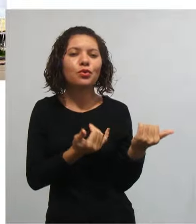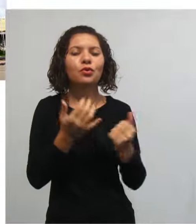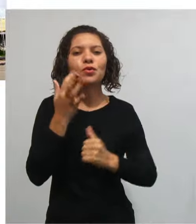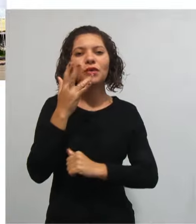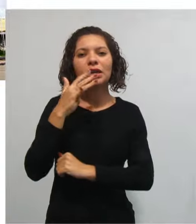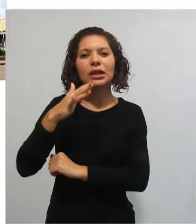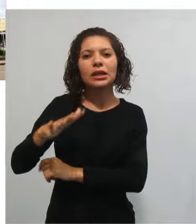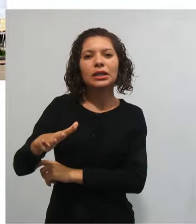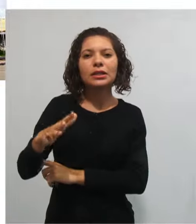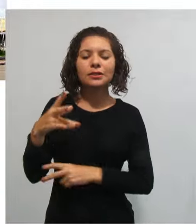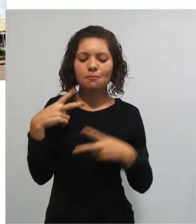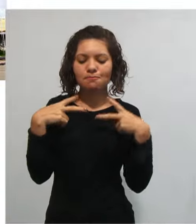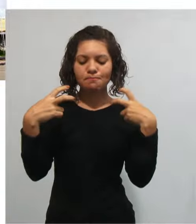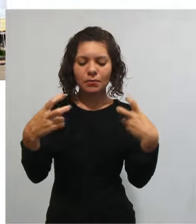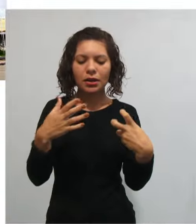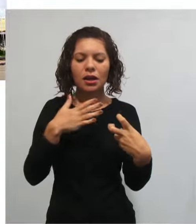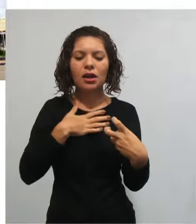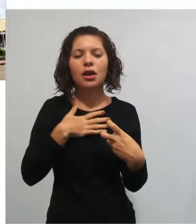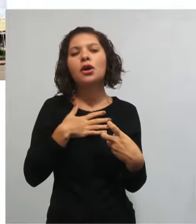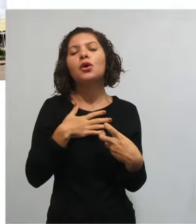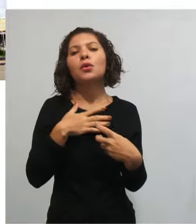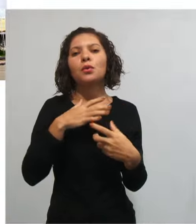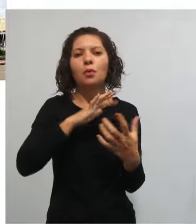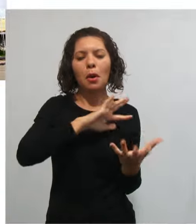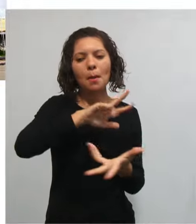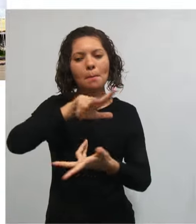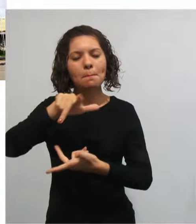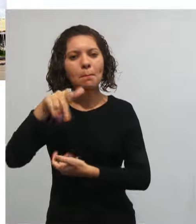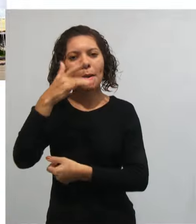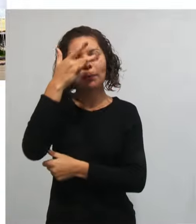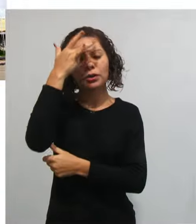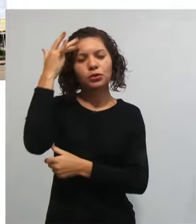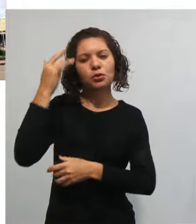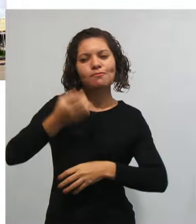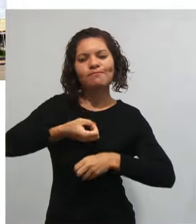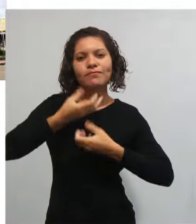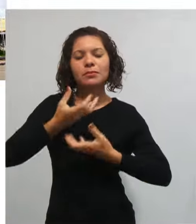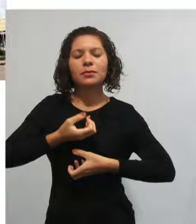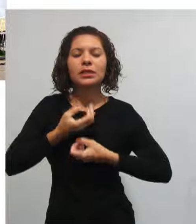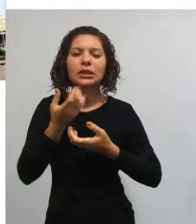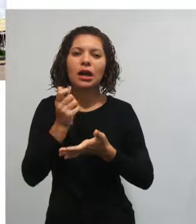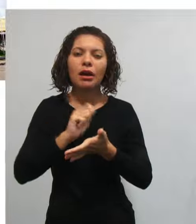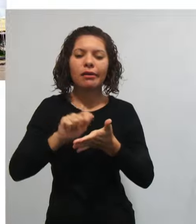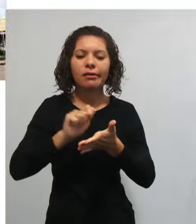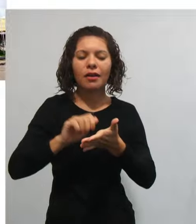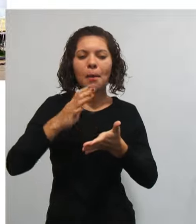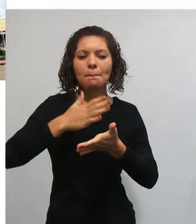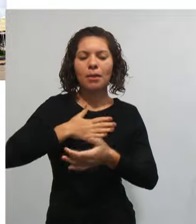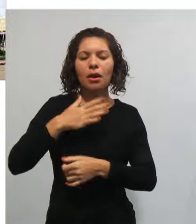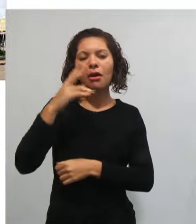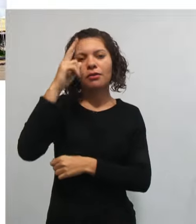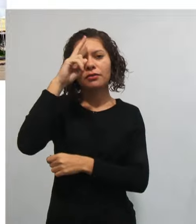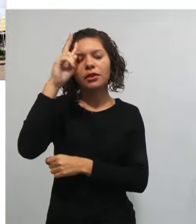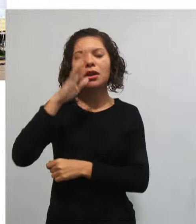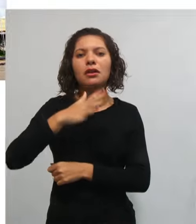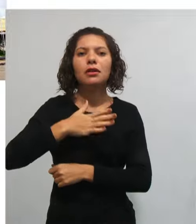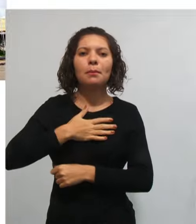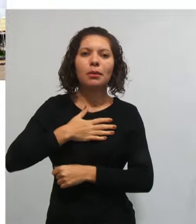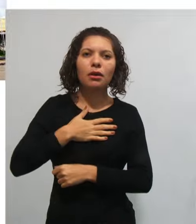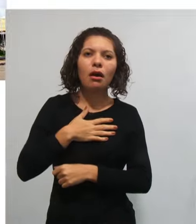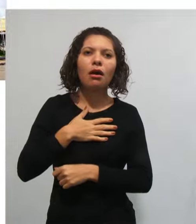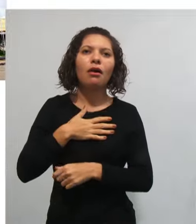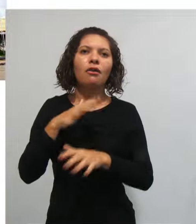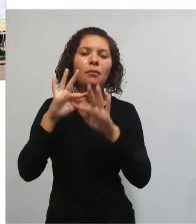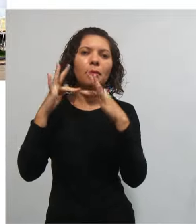biográfico a criança o adolescente ente se entender se perceber como ser no mundo falar de si mesmo